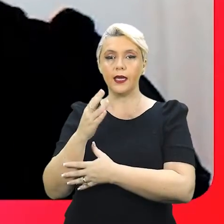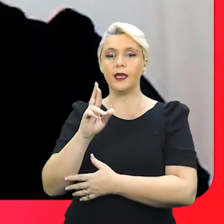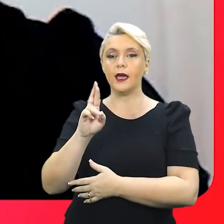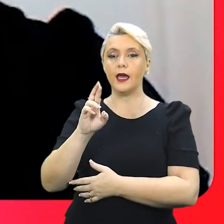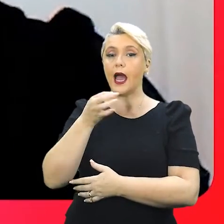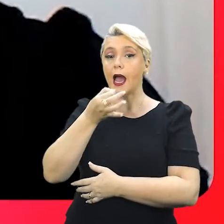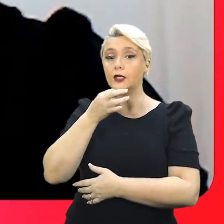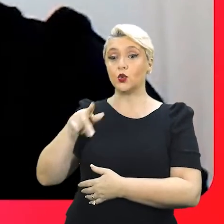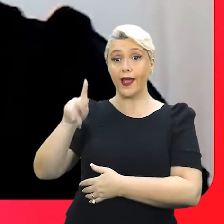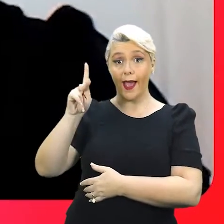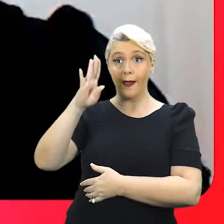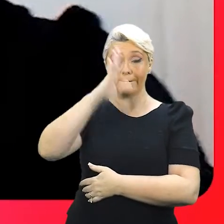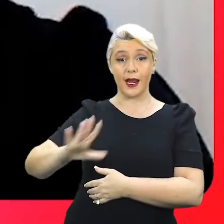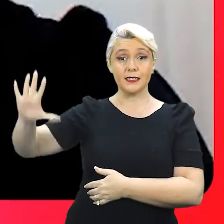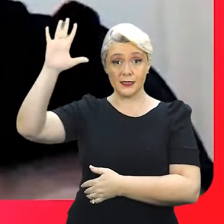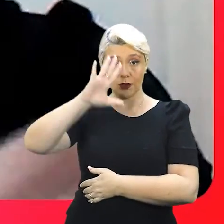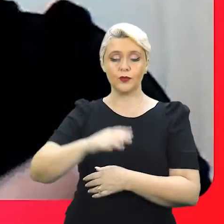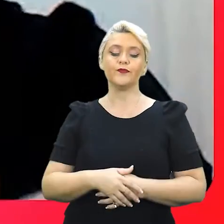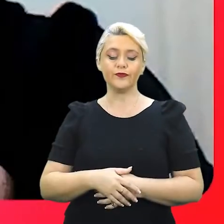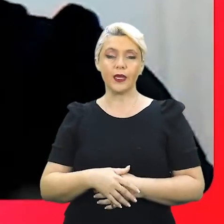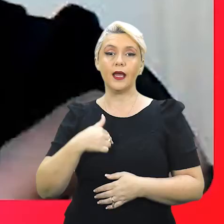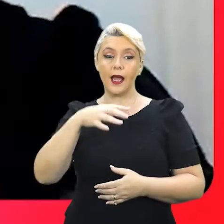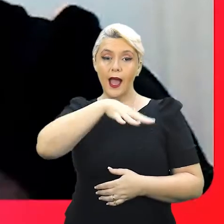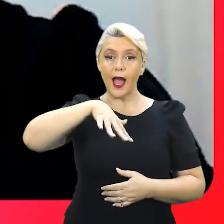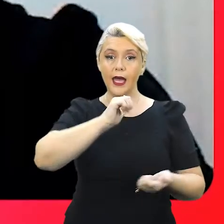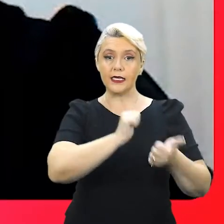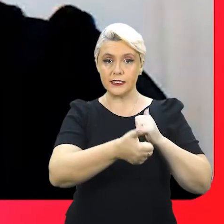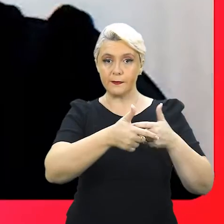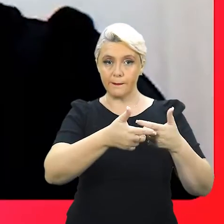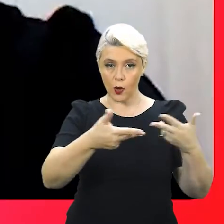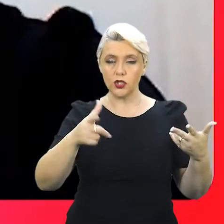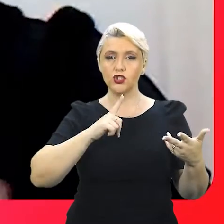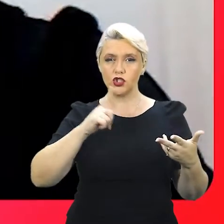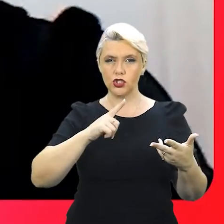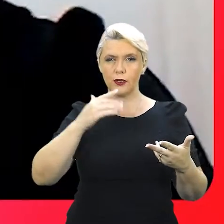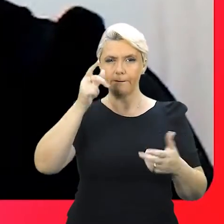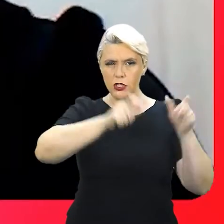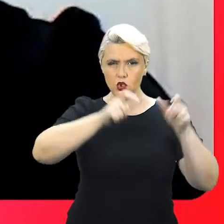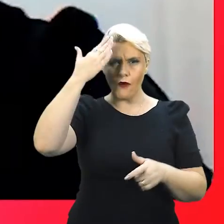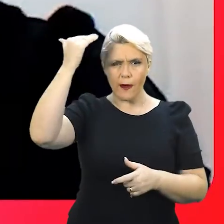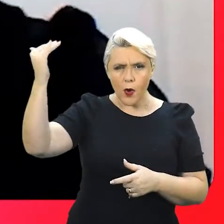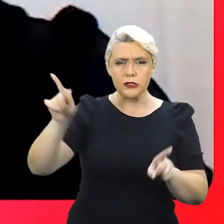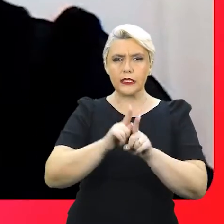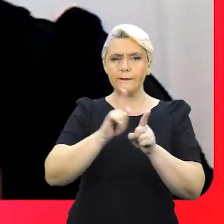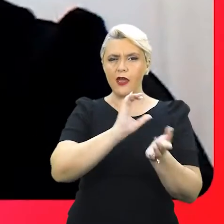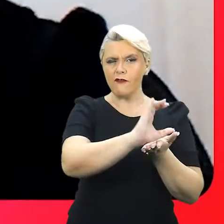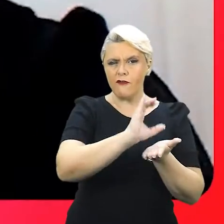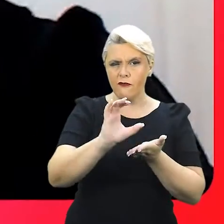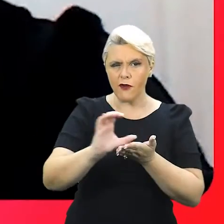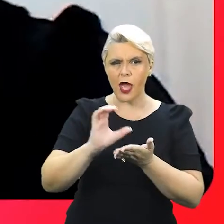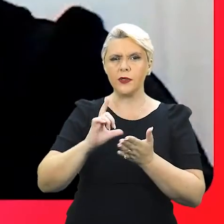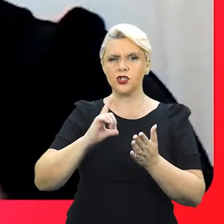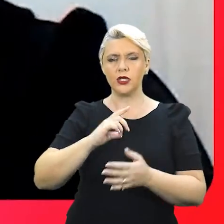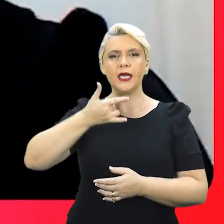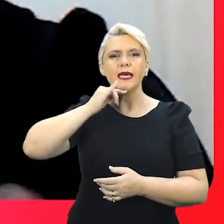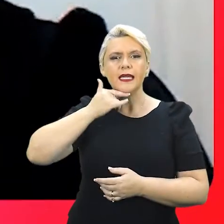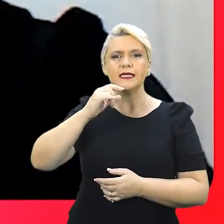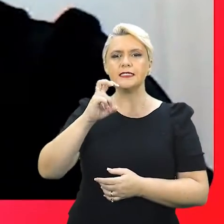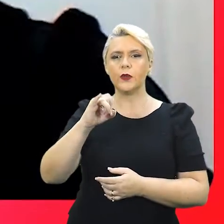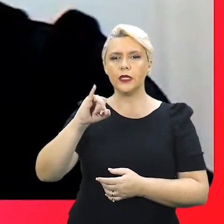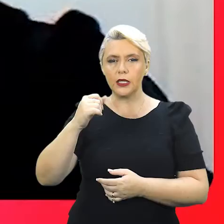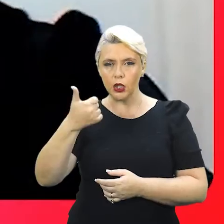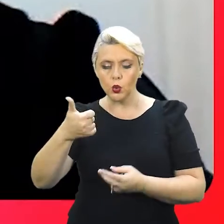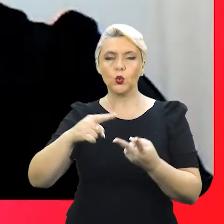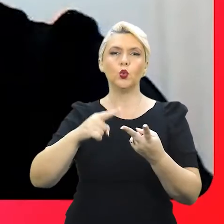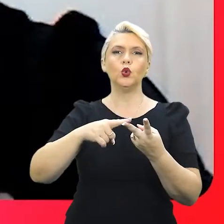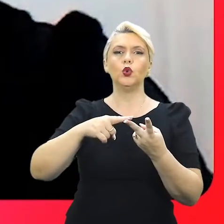do Brasil. No esporte, ela tinha, como você falou, grandes nomes, grandes patrocinadores, Caninha 51, Conhaque de Alcatrão, de São